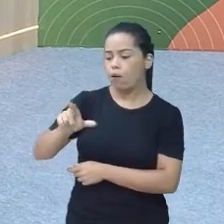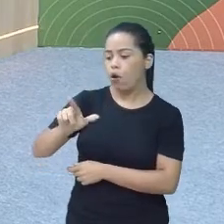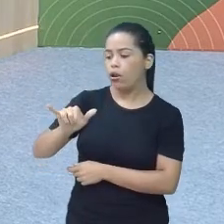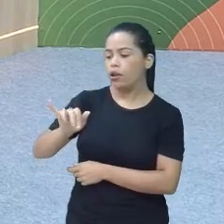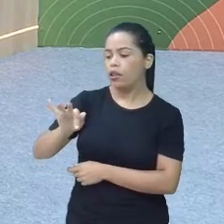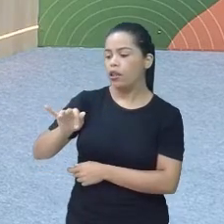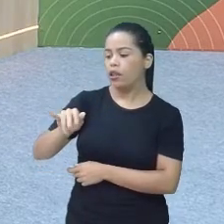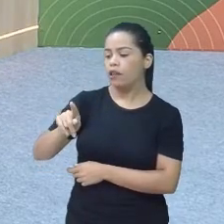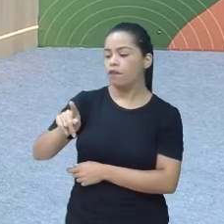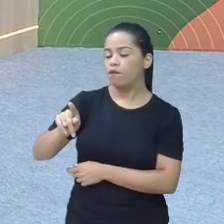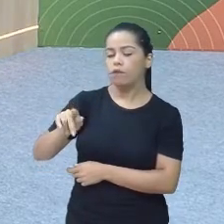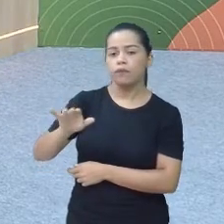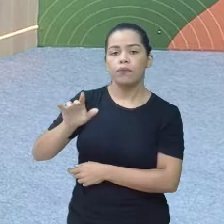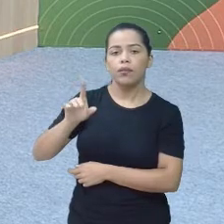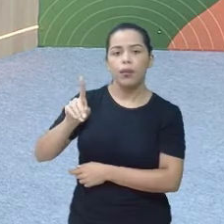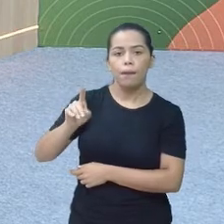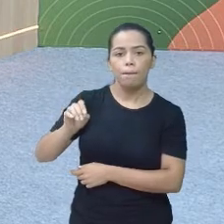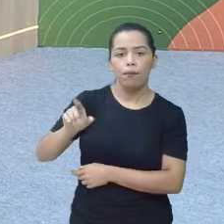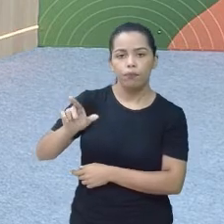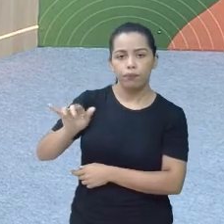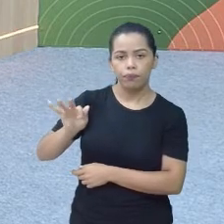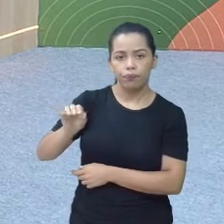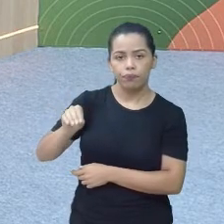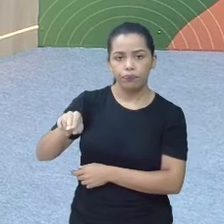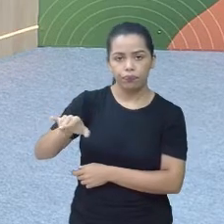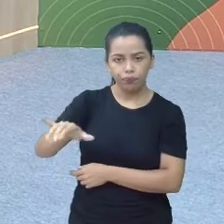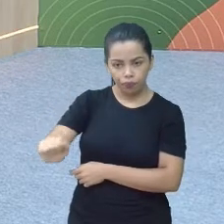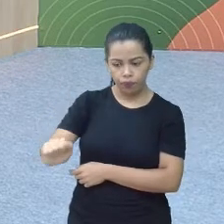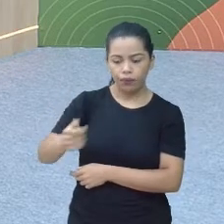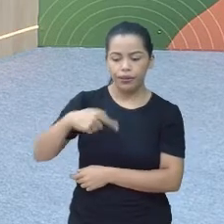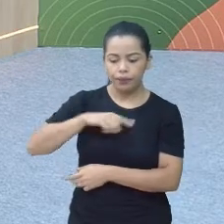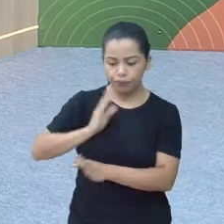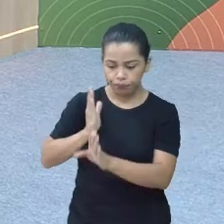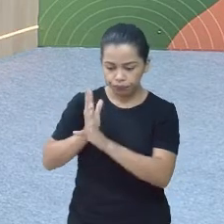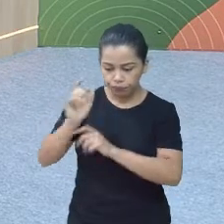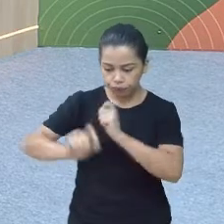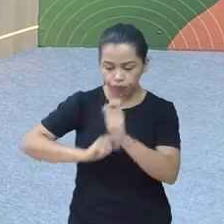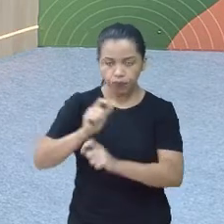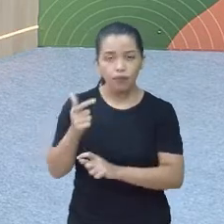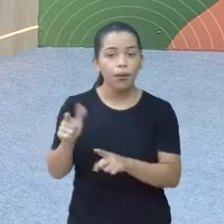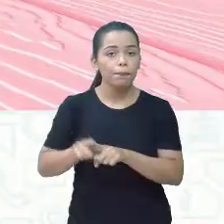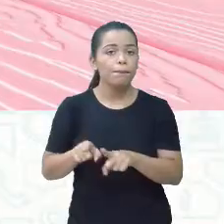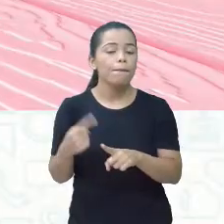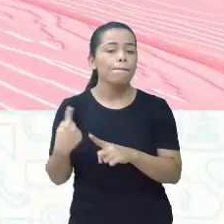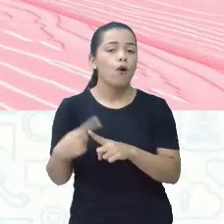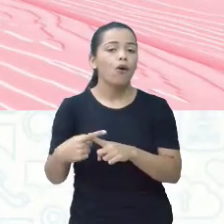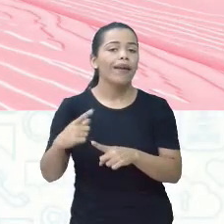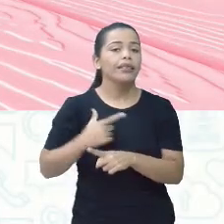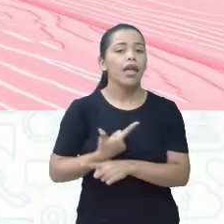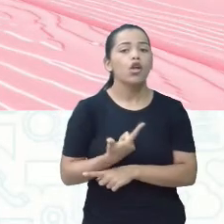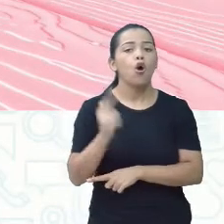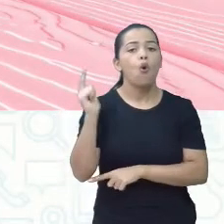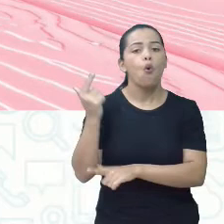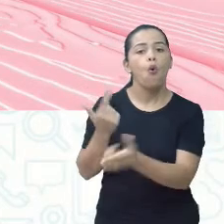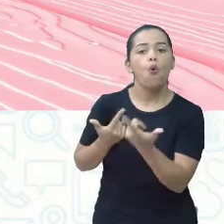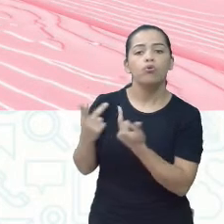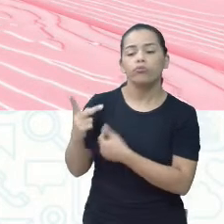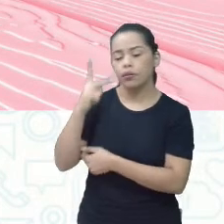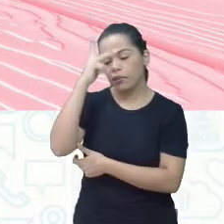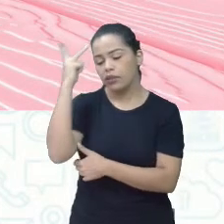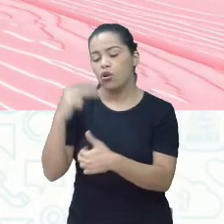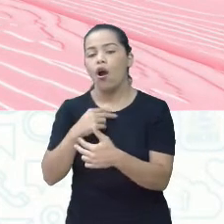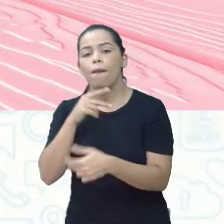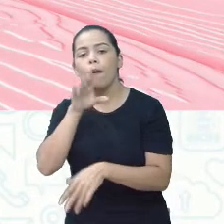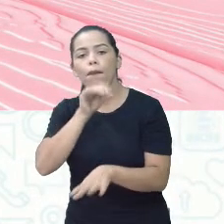comum encontrar também a polifonia, pois existem outras vozes que não a do repórter. Por